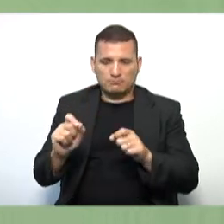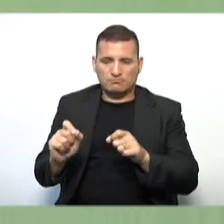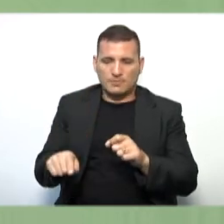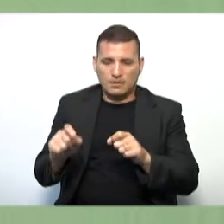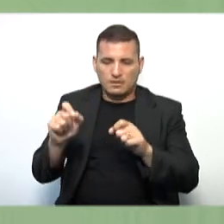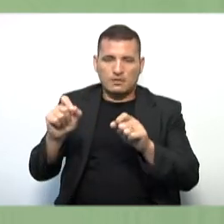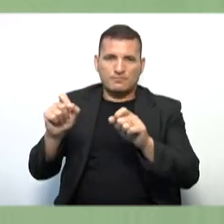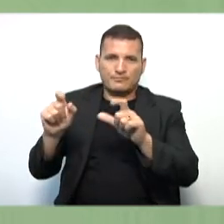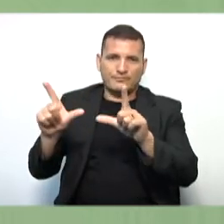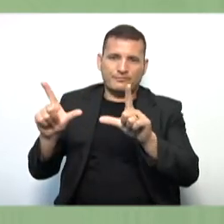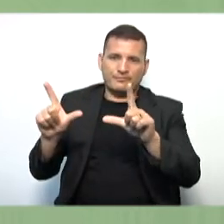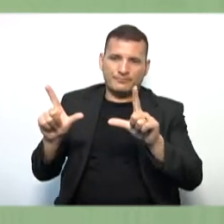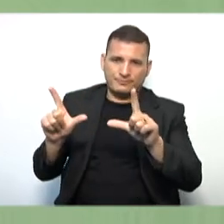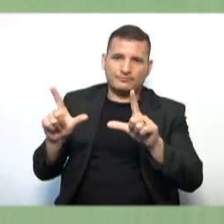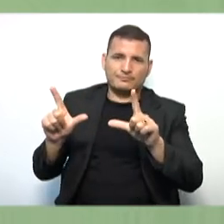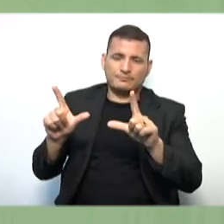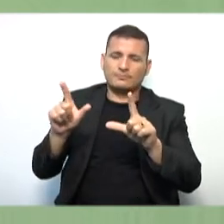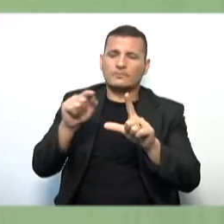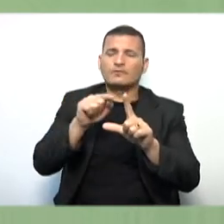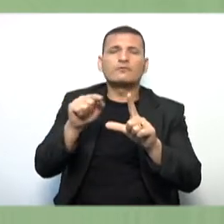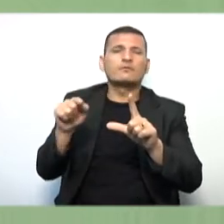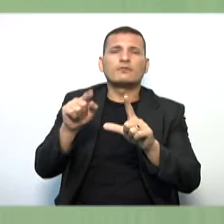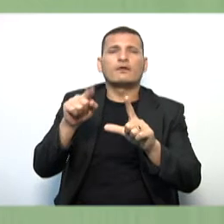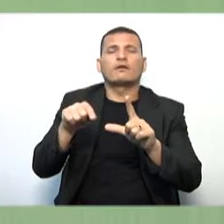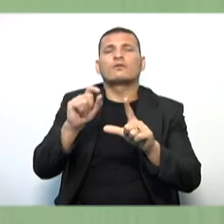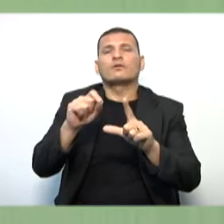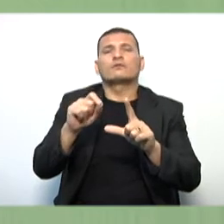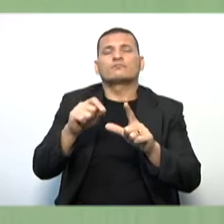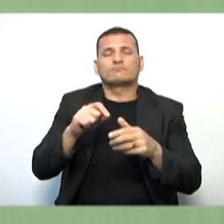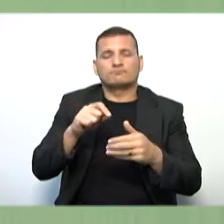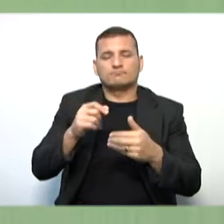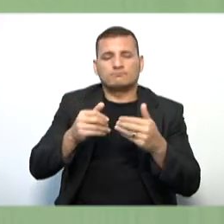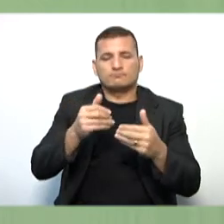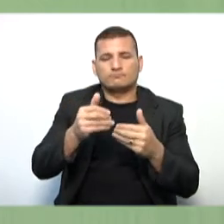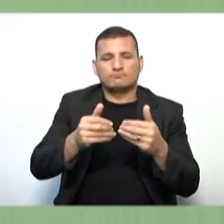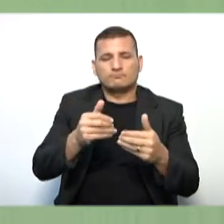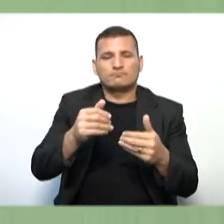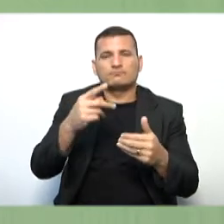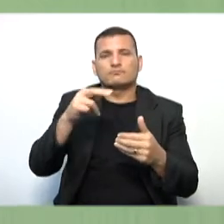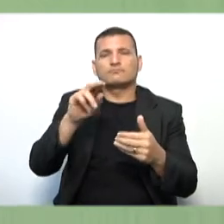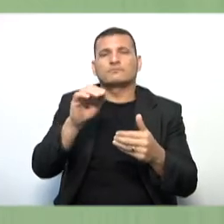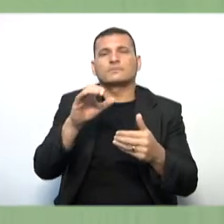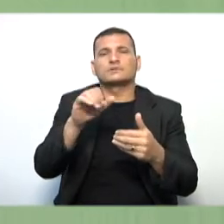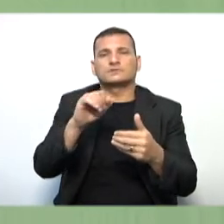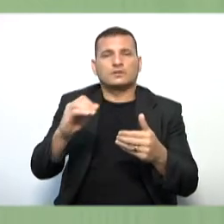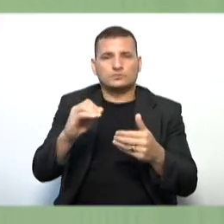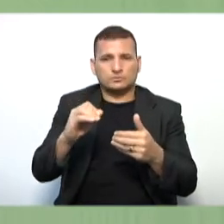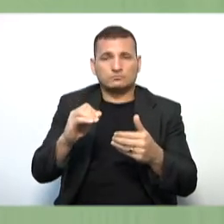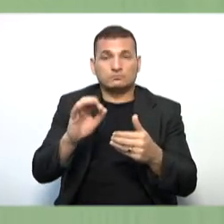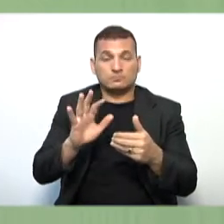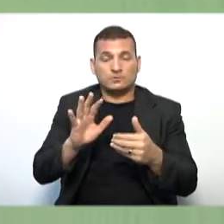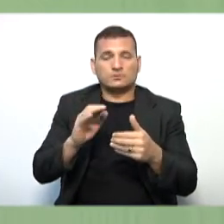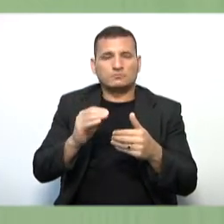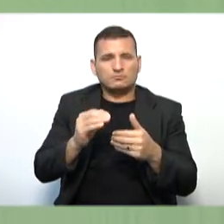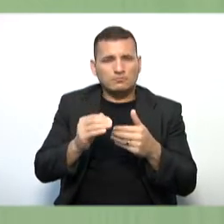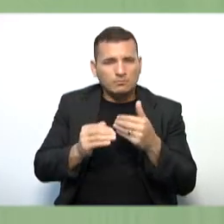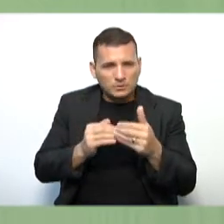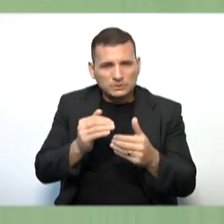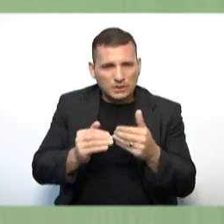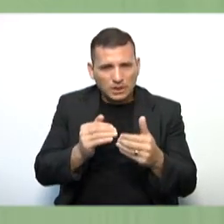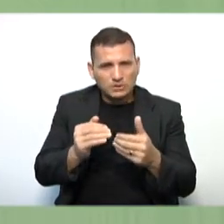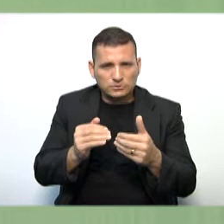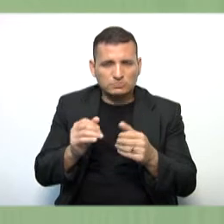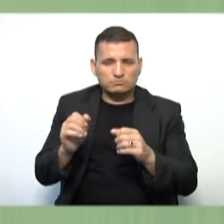o app, ele se torna um processo. E um processo, para ele ser executado, ele utiliza